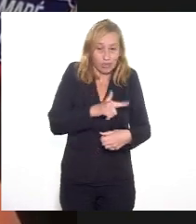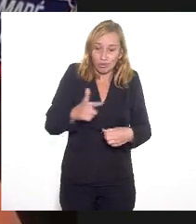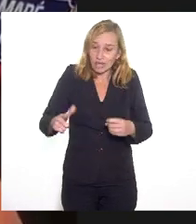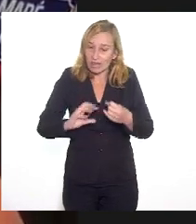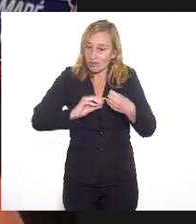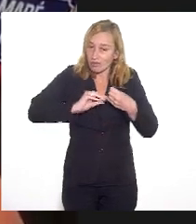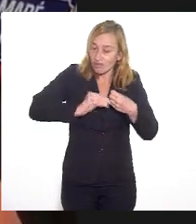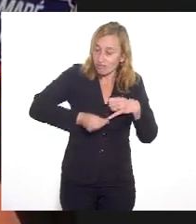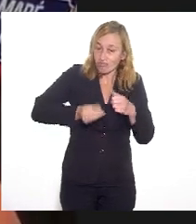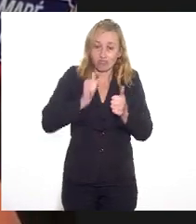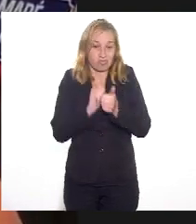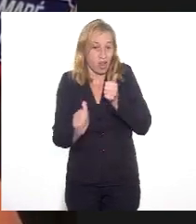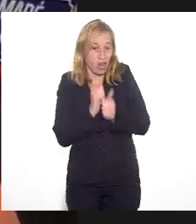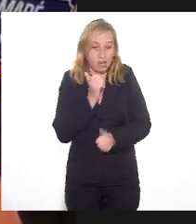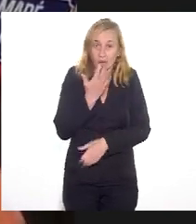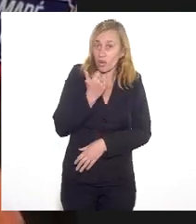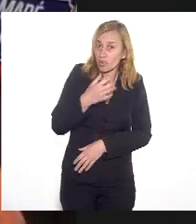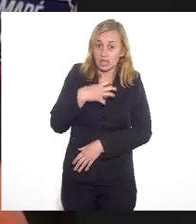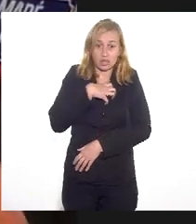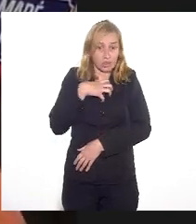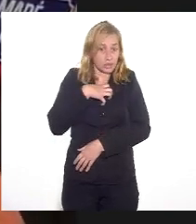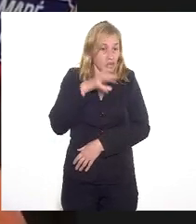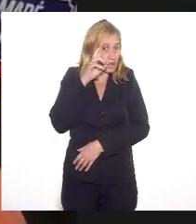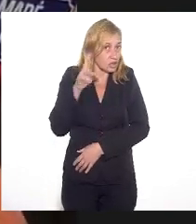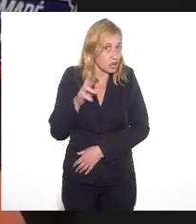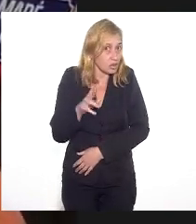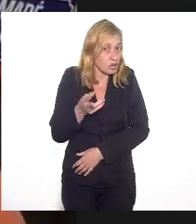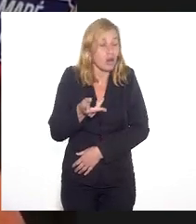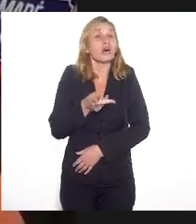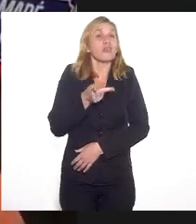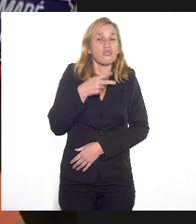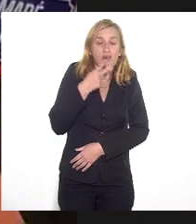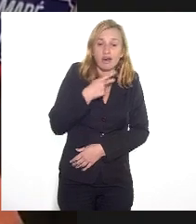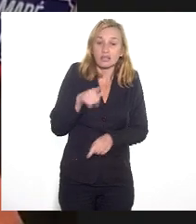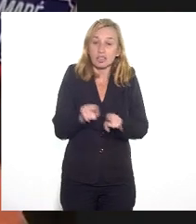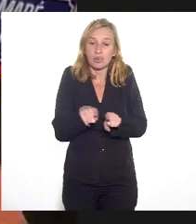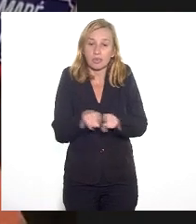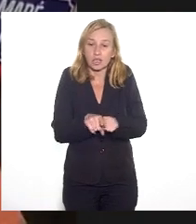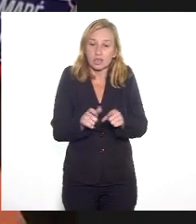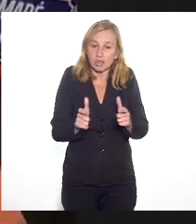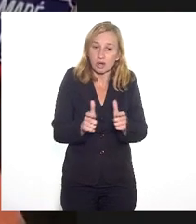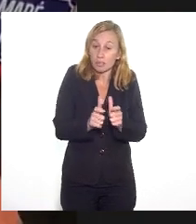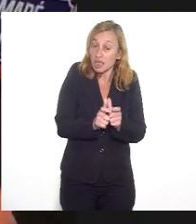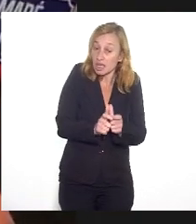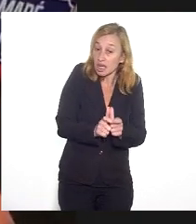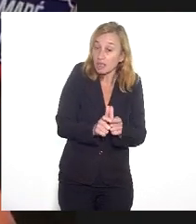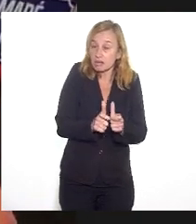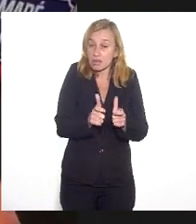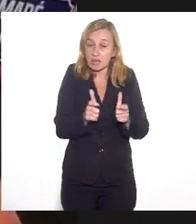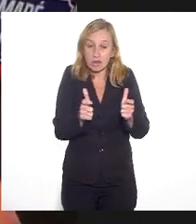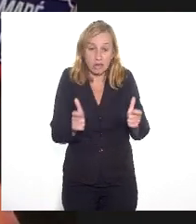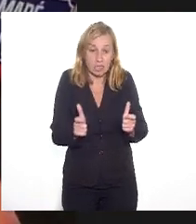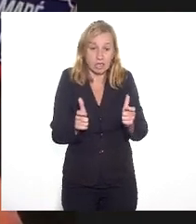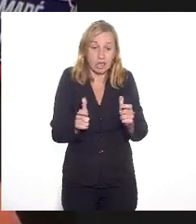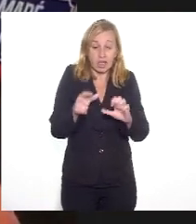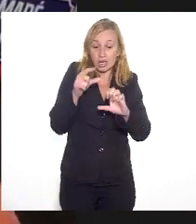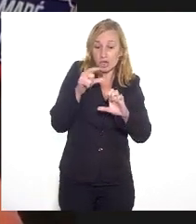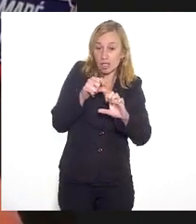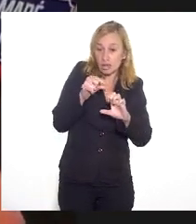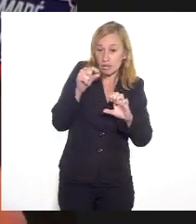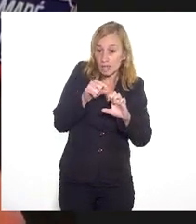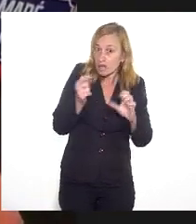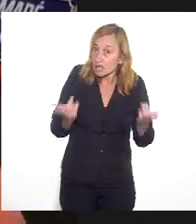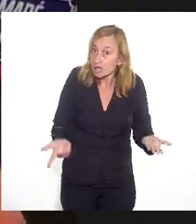para comer. Então, nesse sentido, fomento também para os pequenos e médios, pequenos